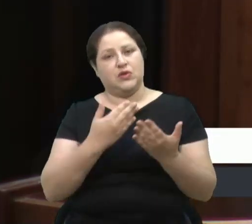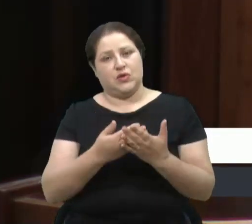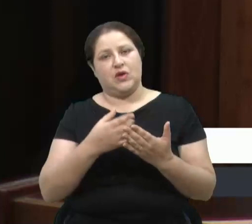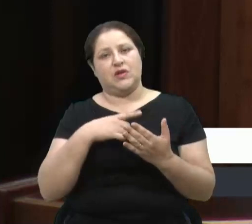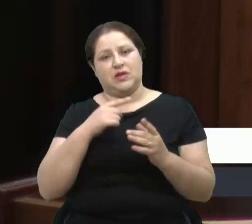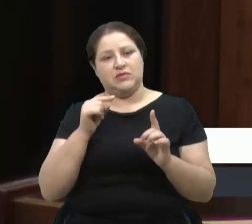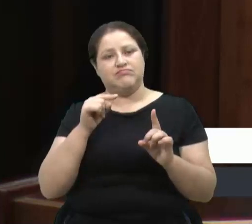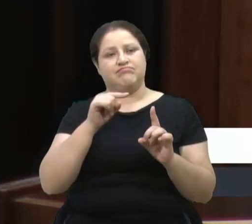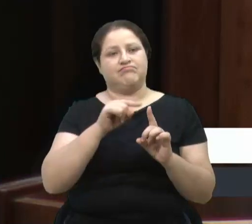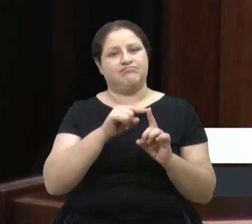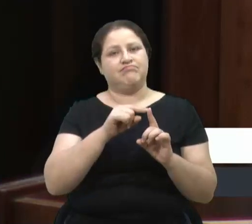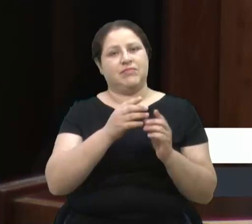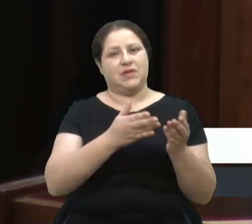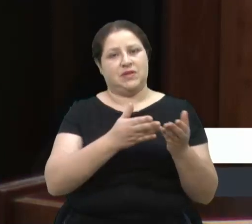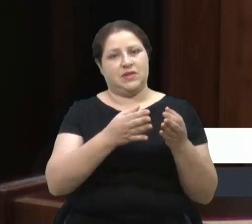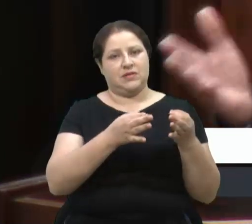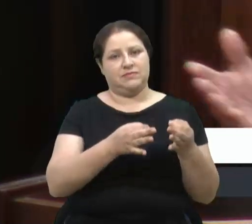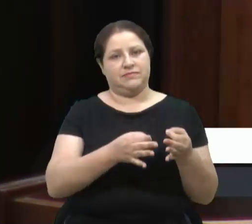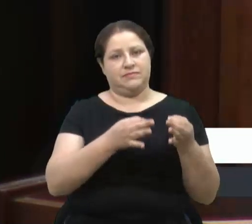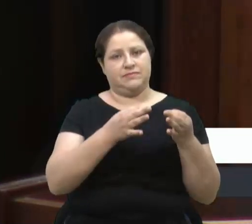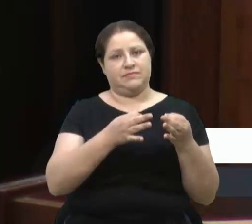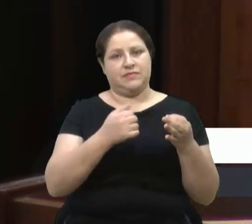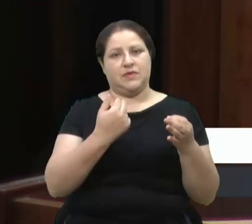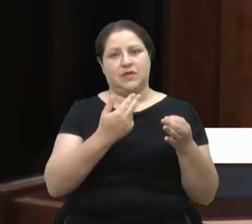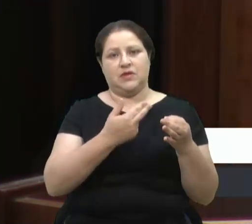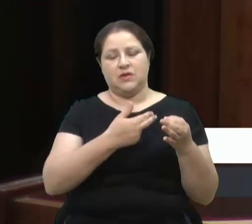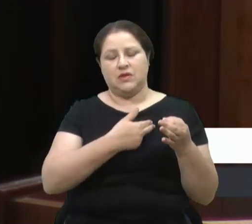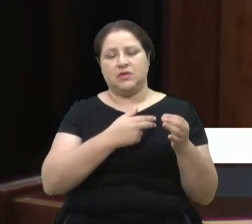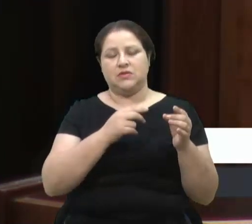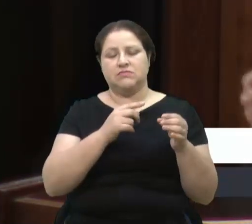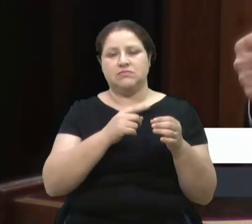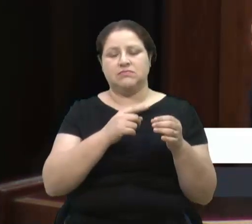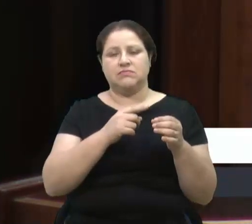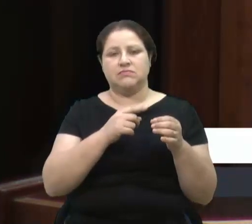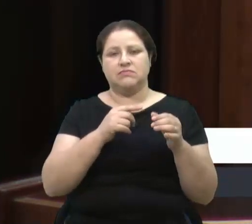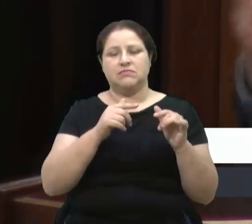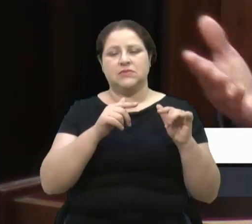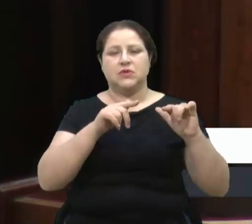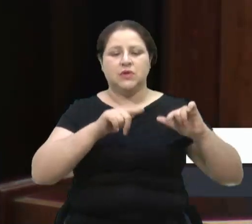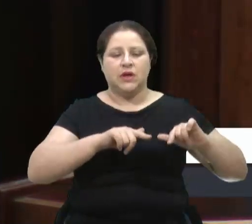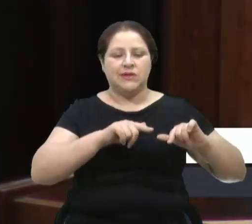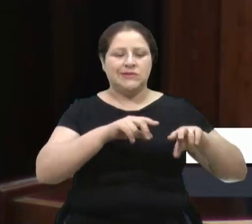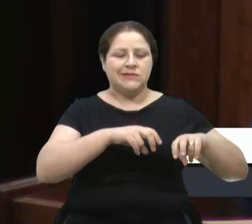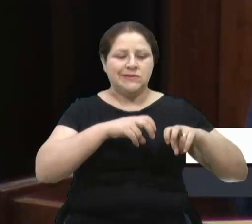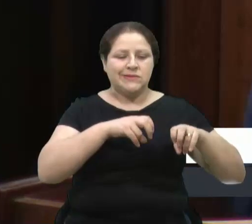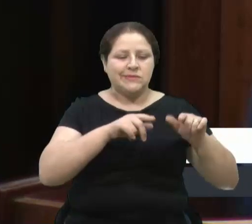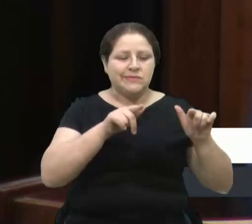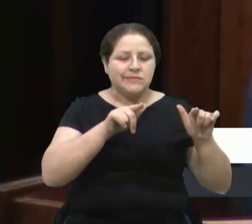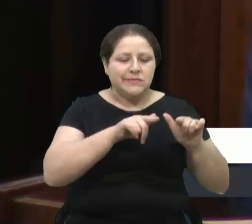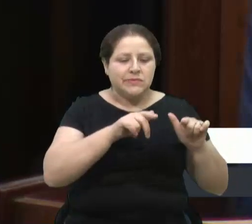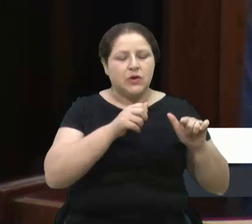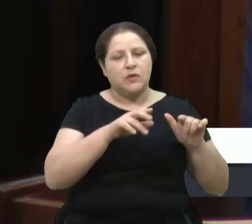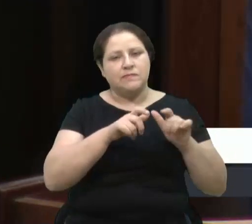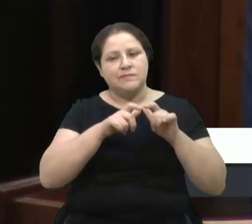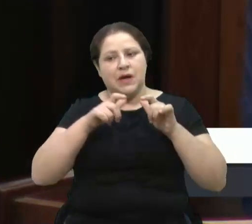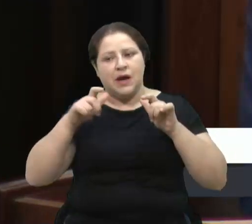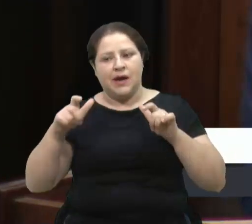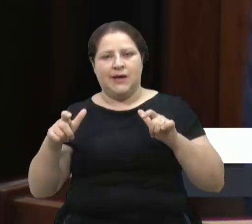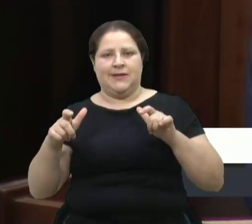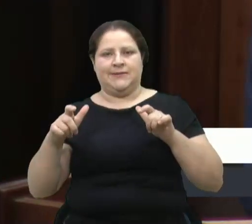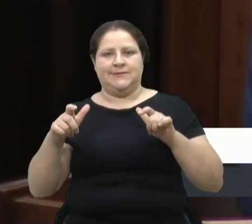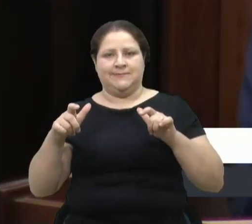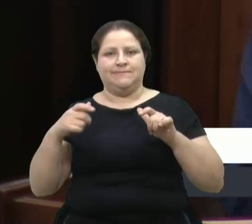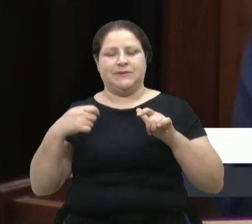é uma necessidade muito grande da nossa pequena propriedade ou da nossa grande agricultura da pequena propriedade